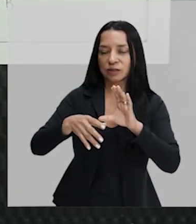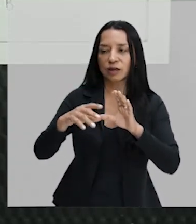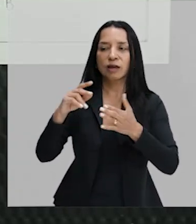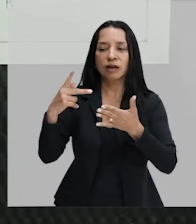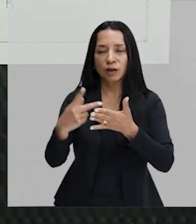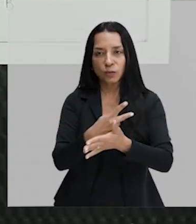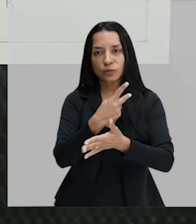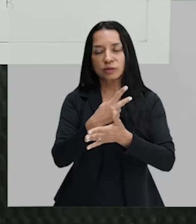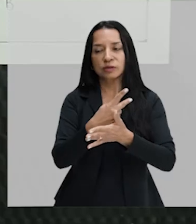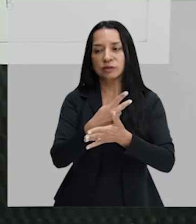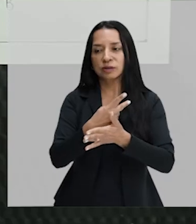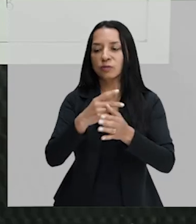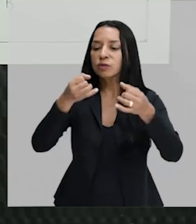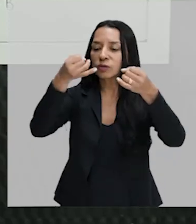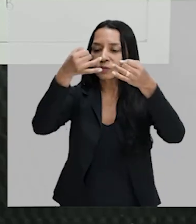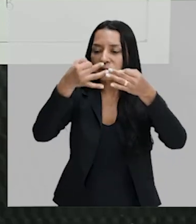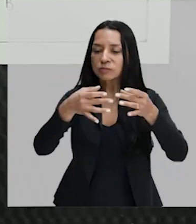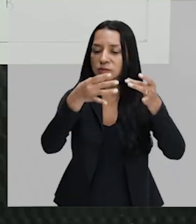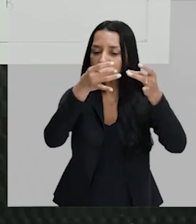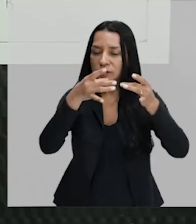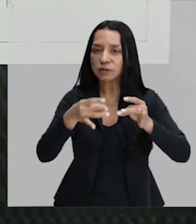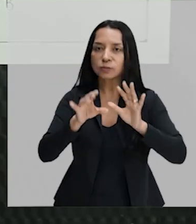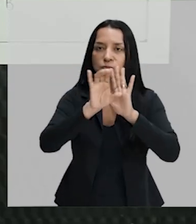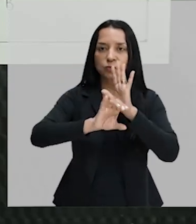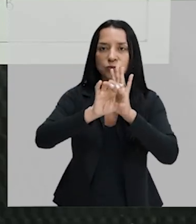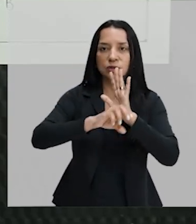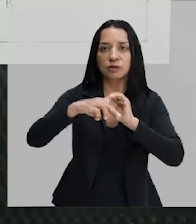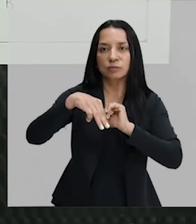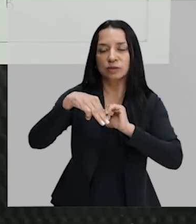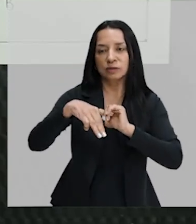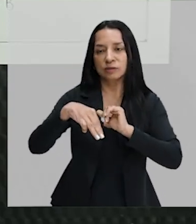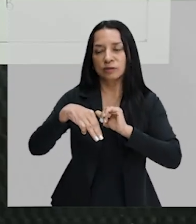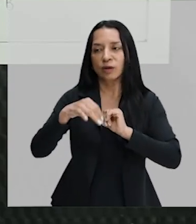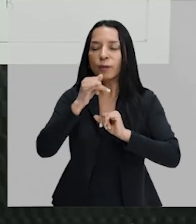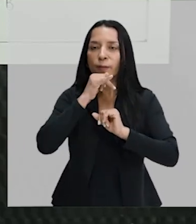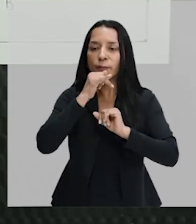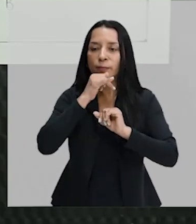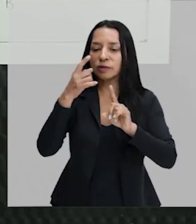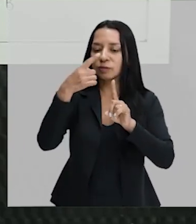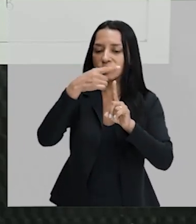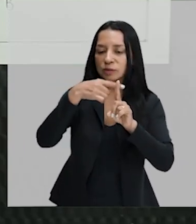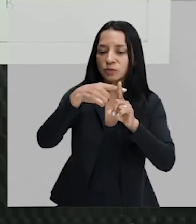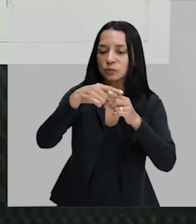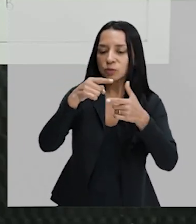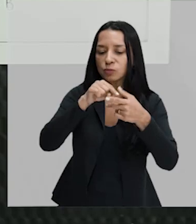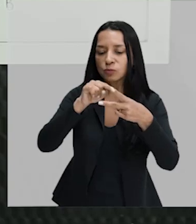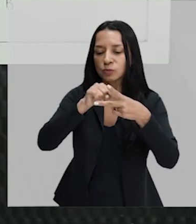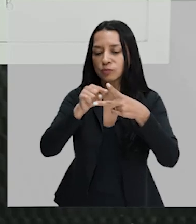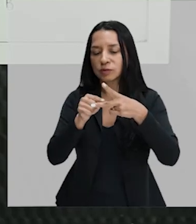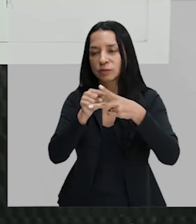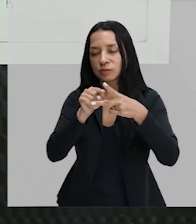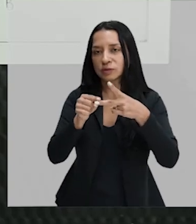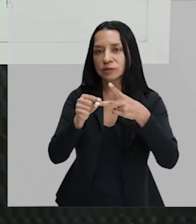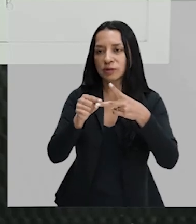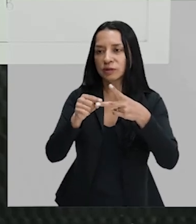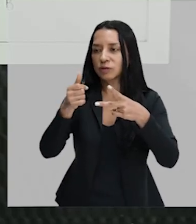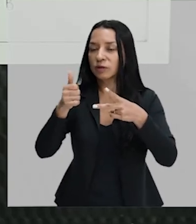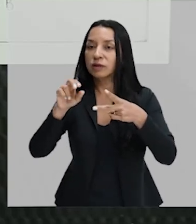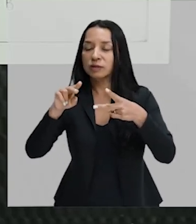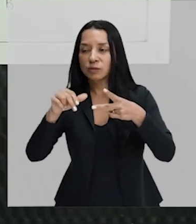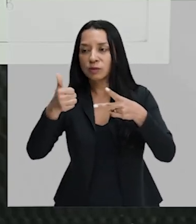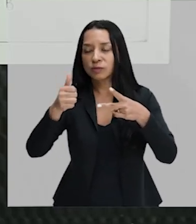fala daquele conceito matemático. Por exemplo, a soma dos ângulos internos de um triângulo a 180 graus. Isso não acontece sempre?